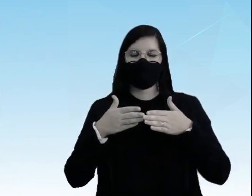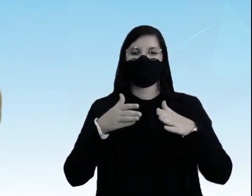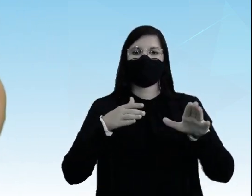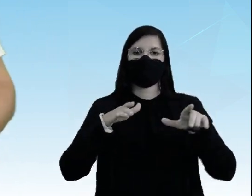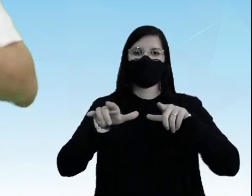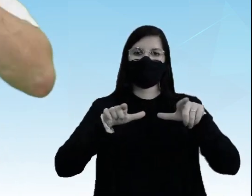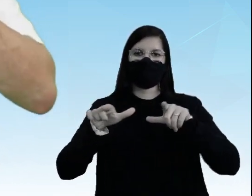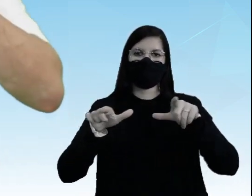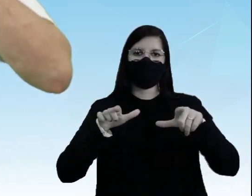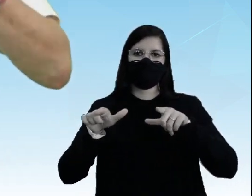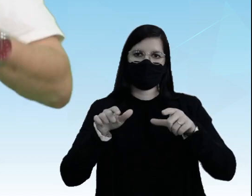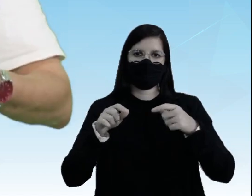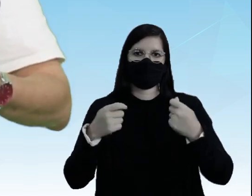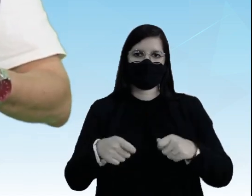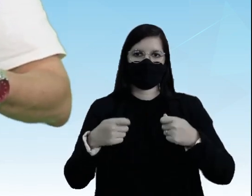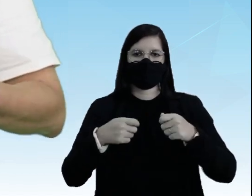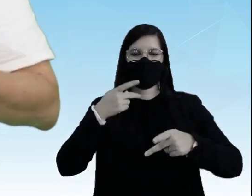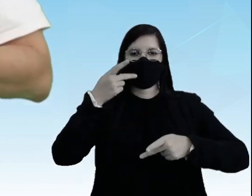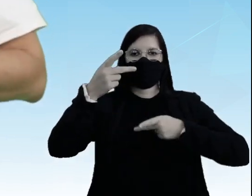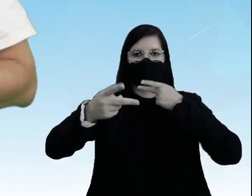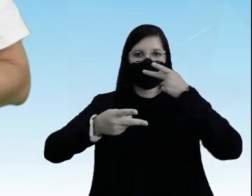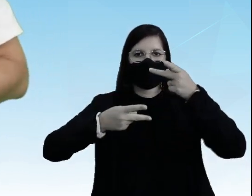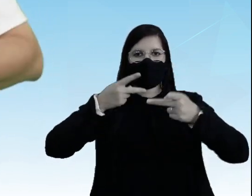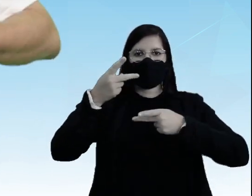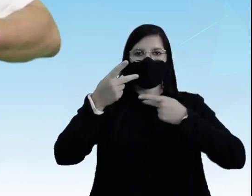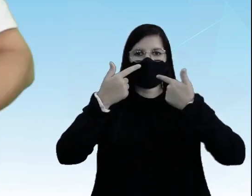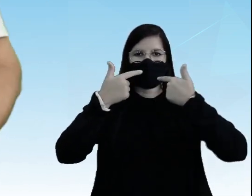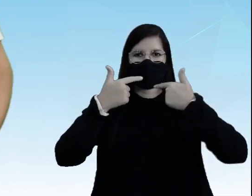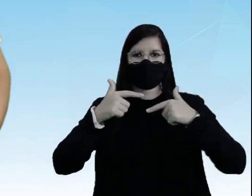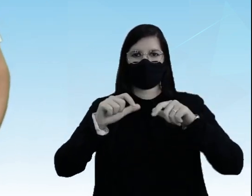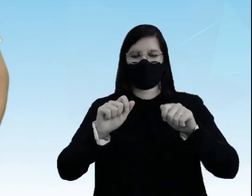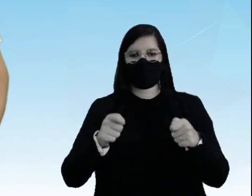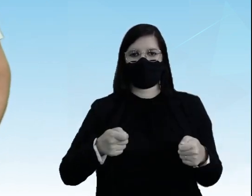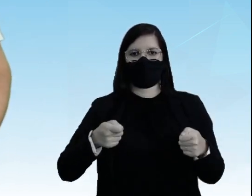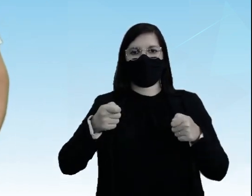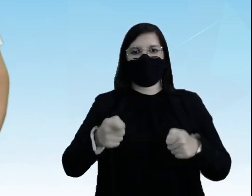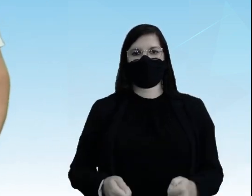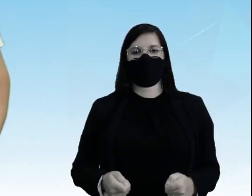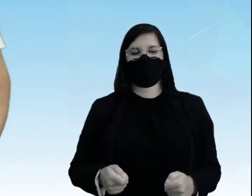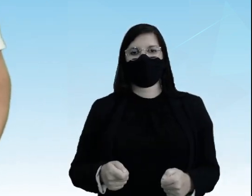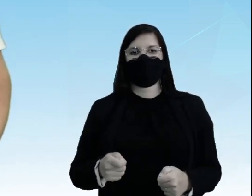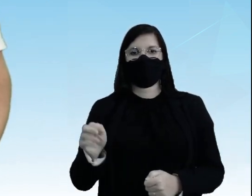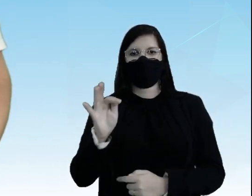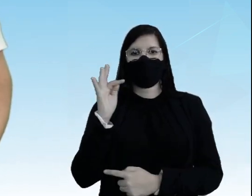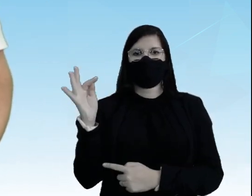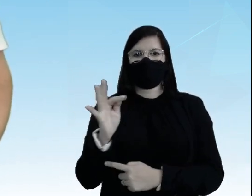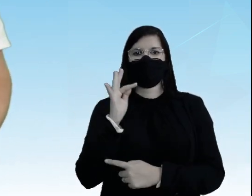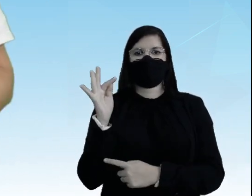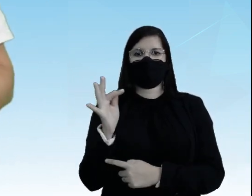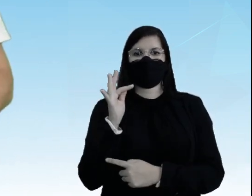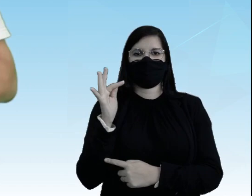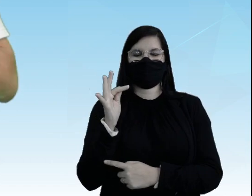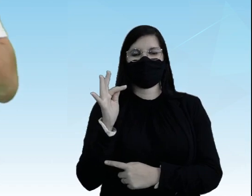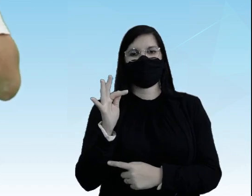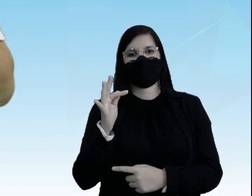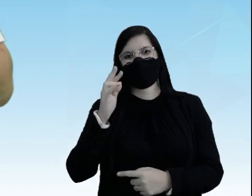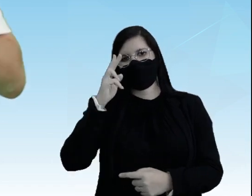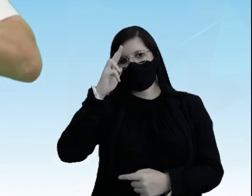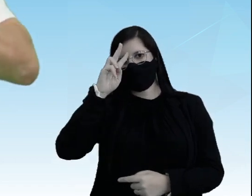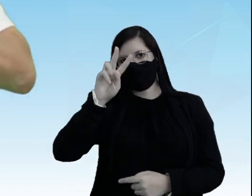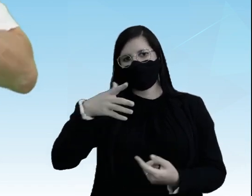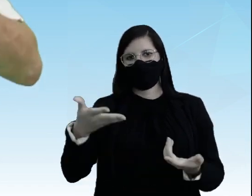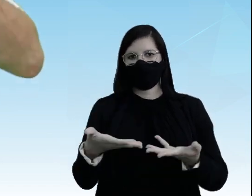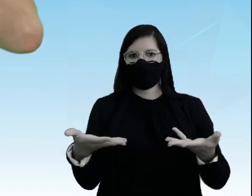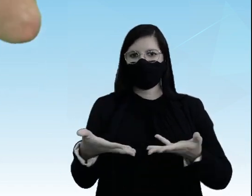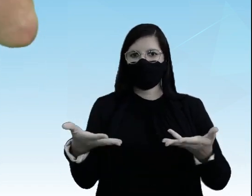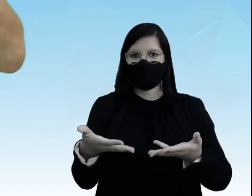um trabalho, você tem que falar com uma linguagem, com uma postura mais formal. Então, lembre-se que hoje